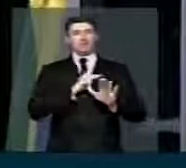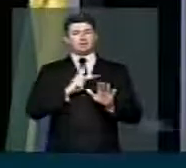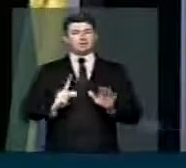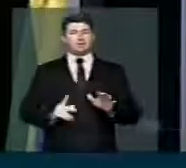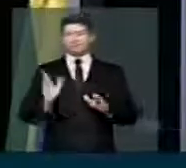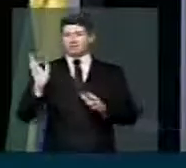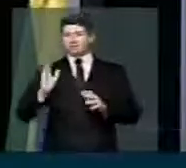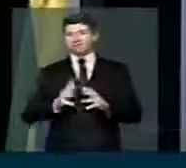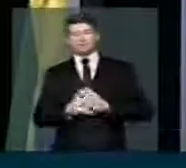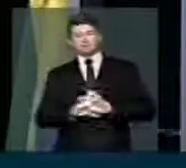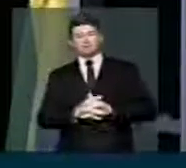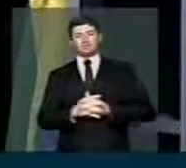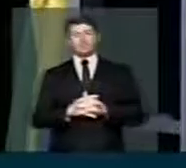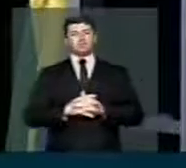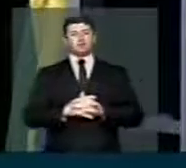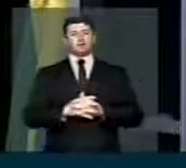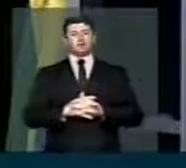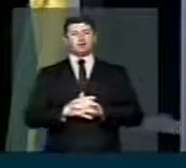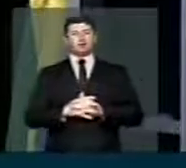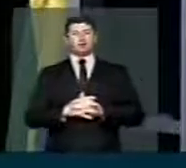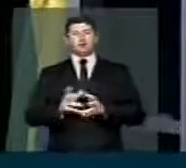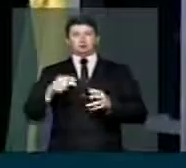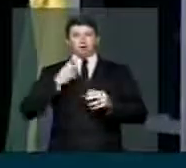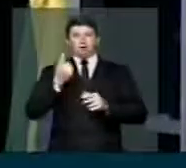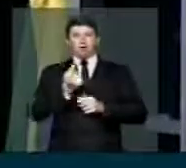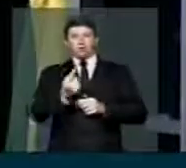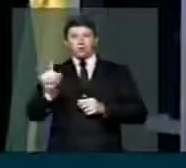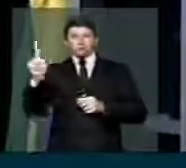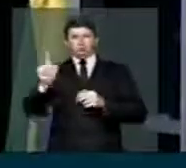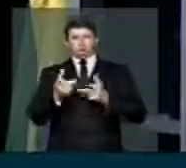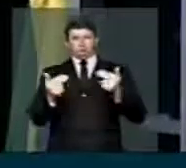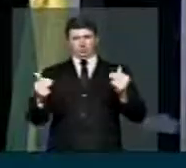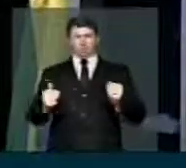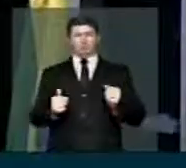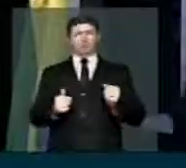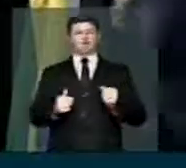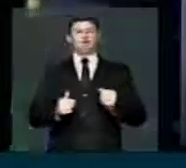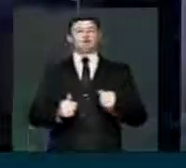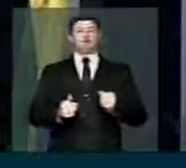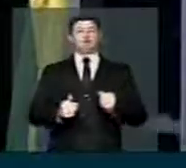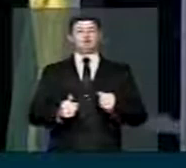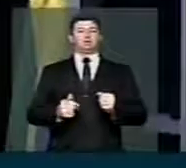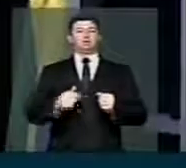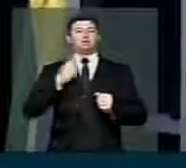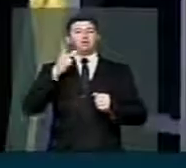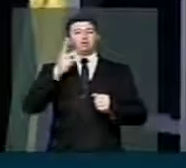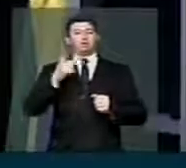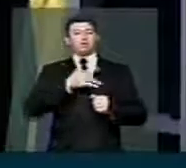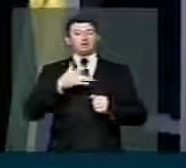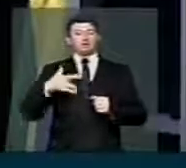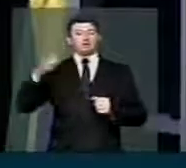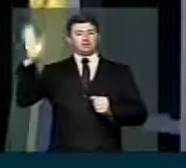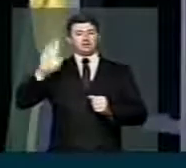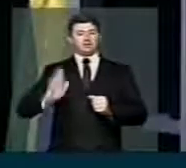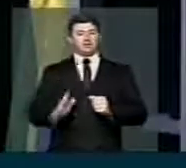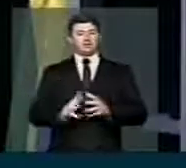presidente, gostaria de tocar no último ponto, senhor presidente. Eu queria fazer uma avaliação da saúde no